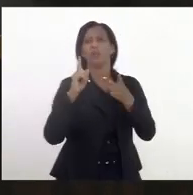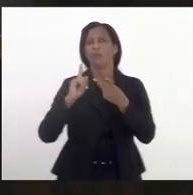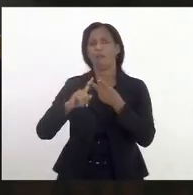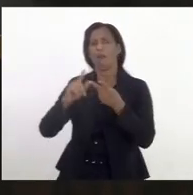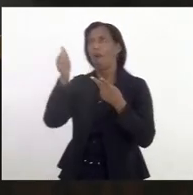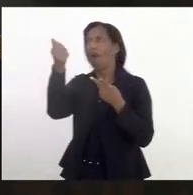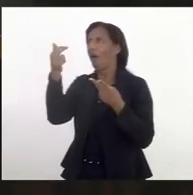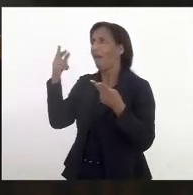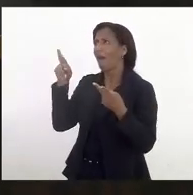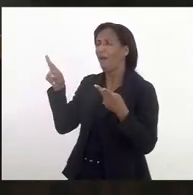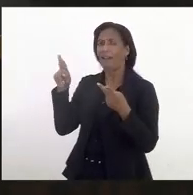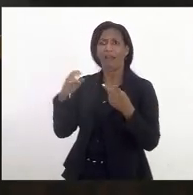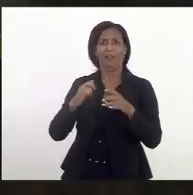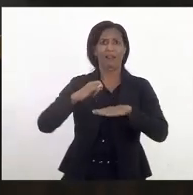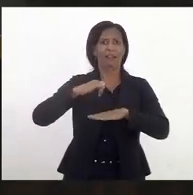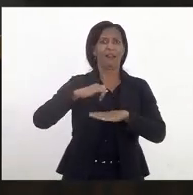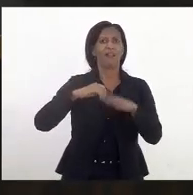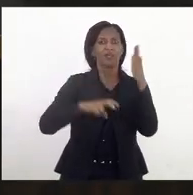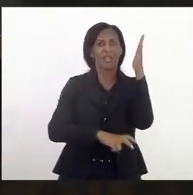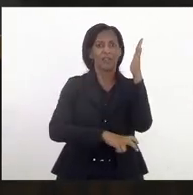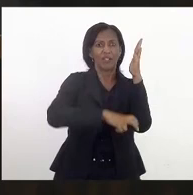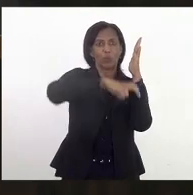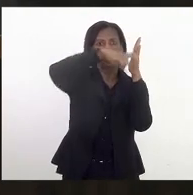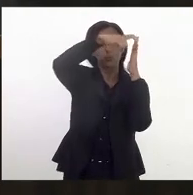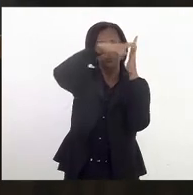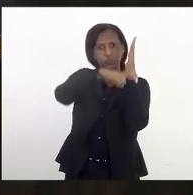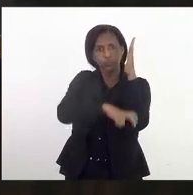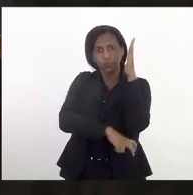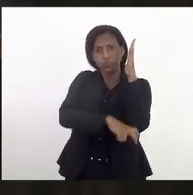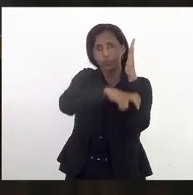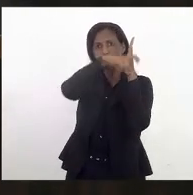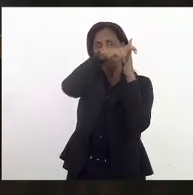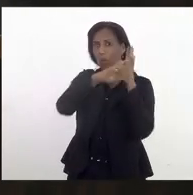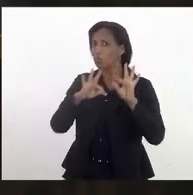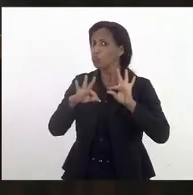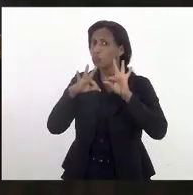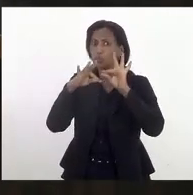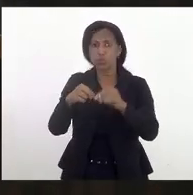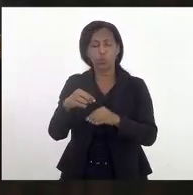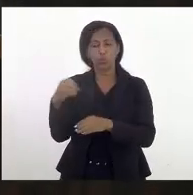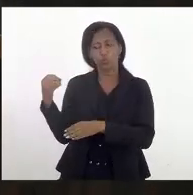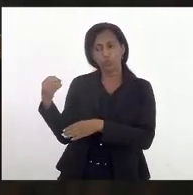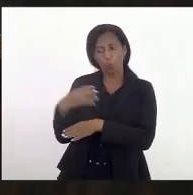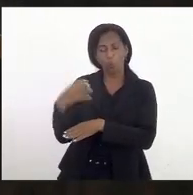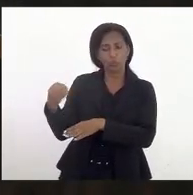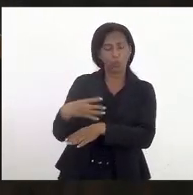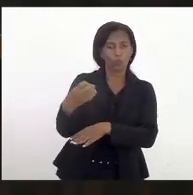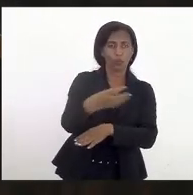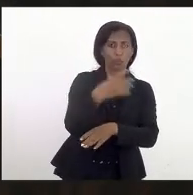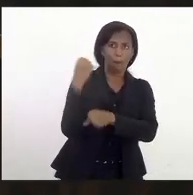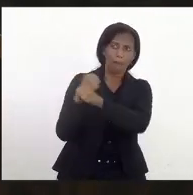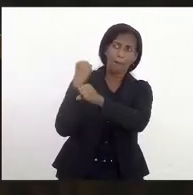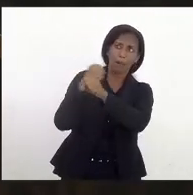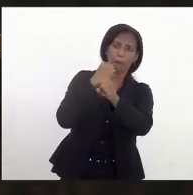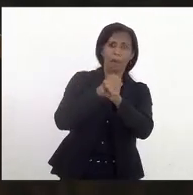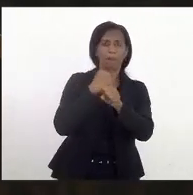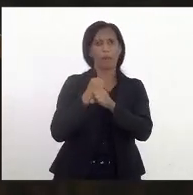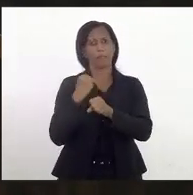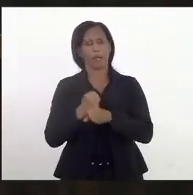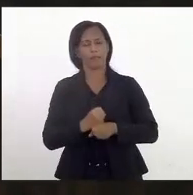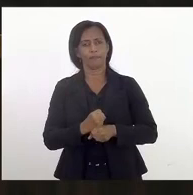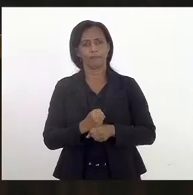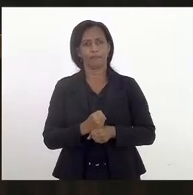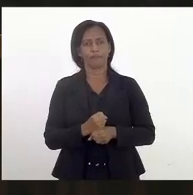coisas elevadores estudando preço do prédio o prédio foi licitado na outra mesa